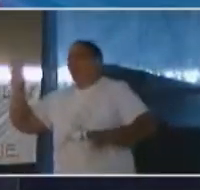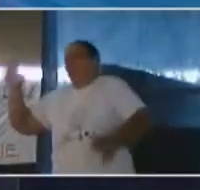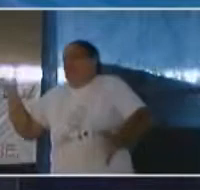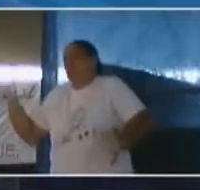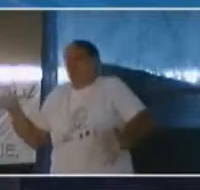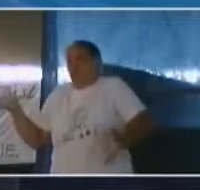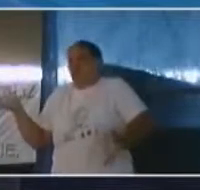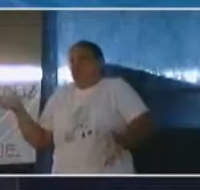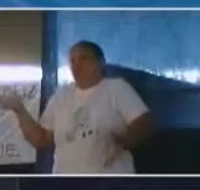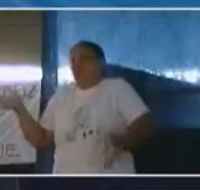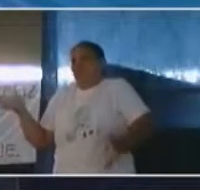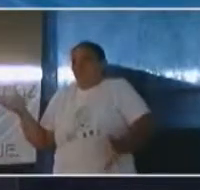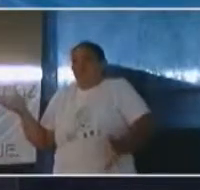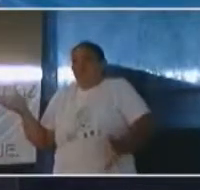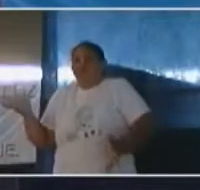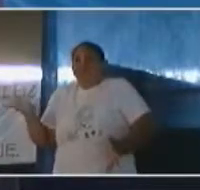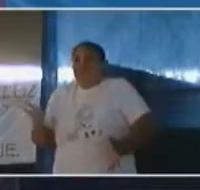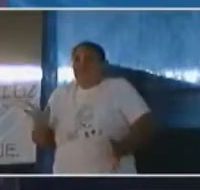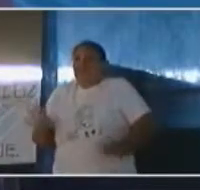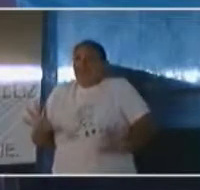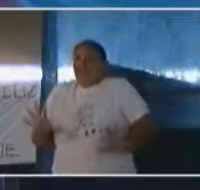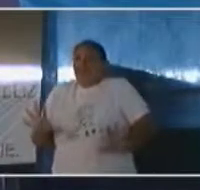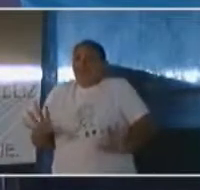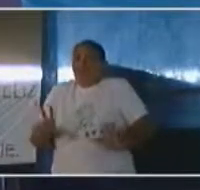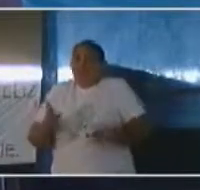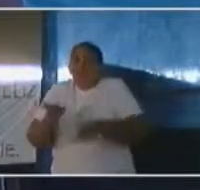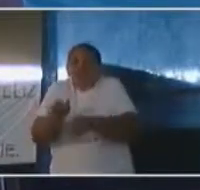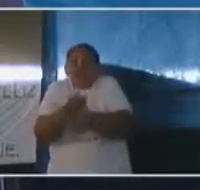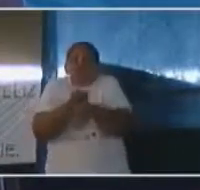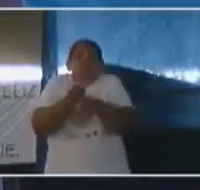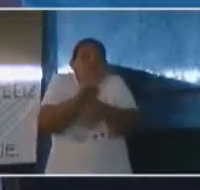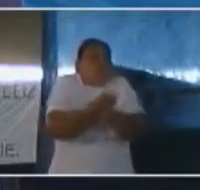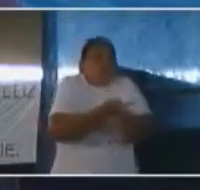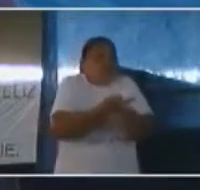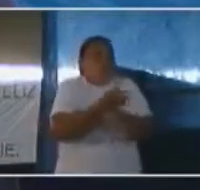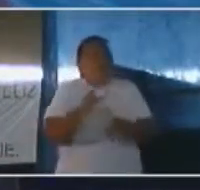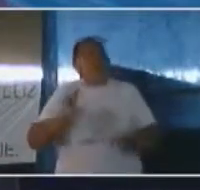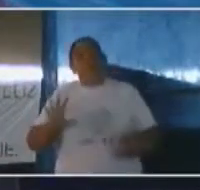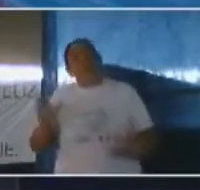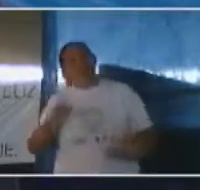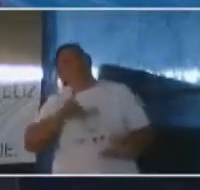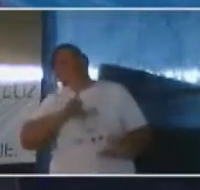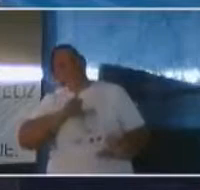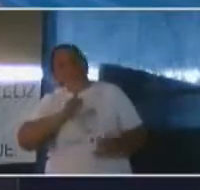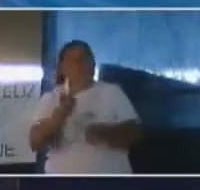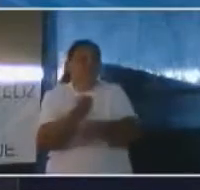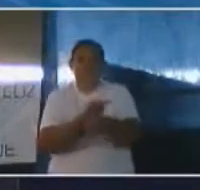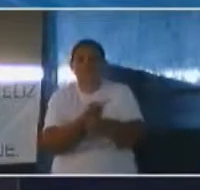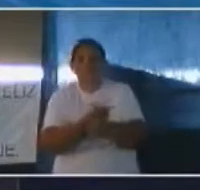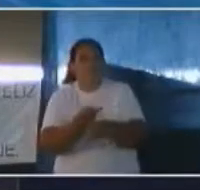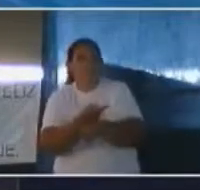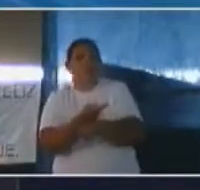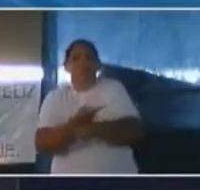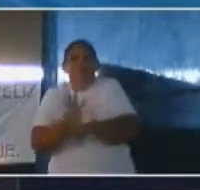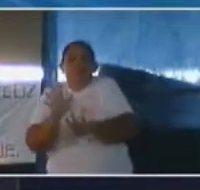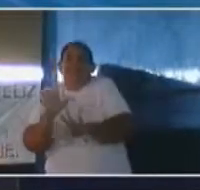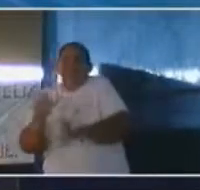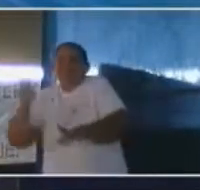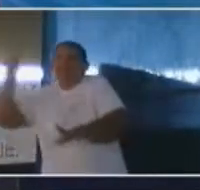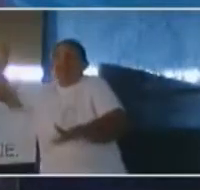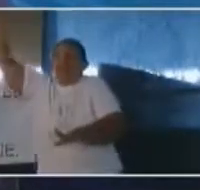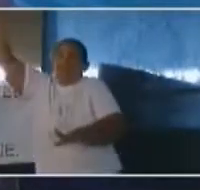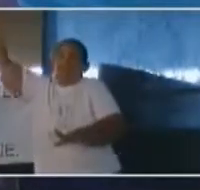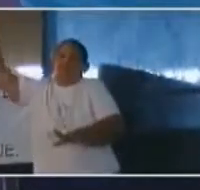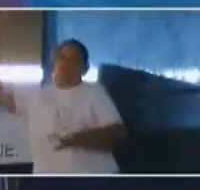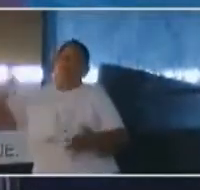Nem todo mundo sai à procura de Deus. Nem todo mundo busca crescimento. Muita gente busca fama,